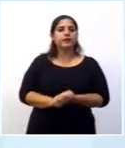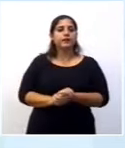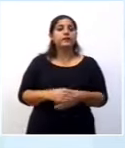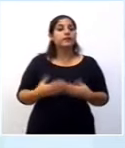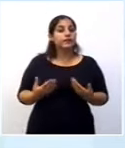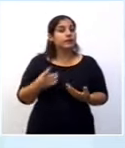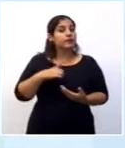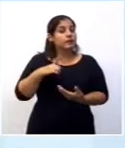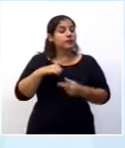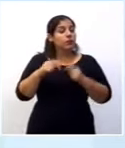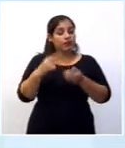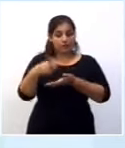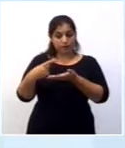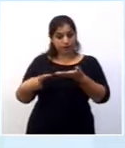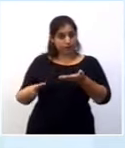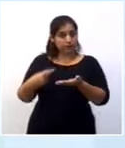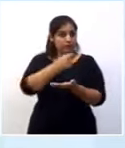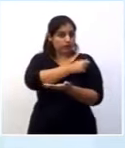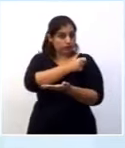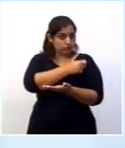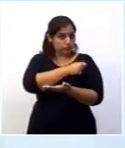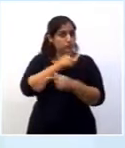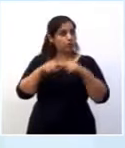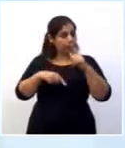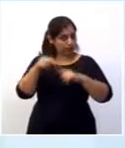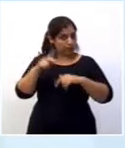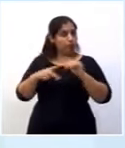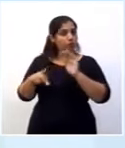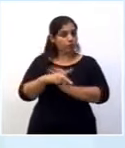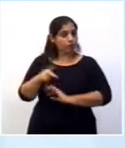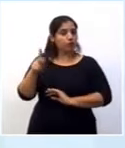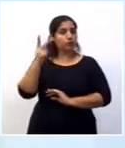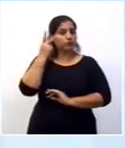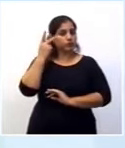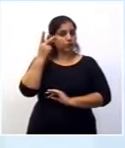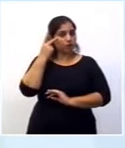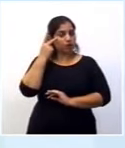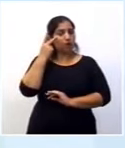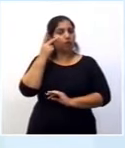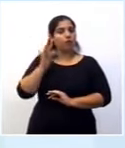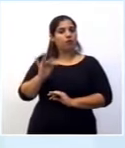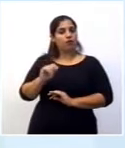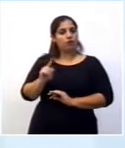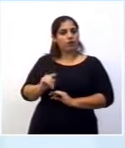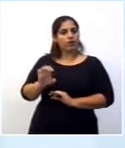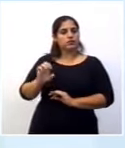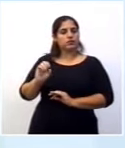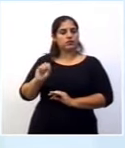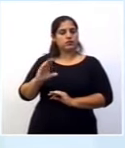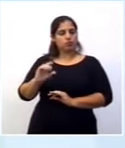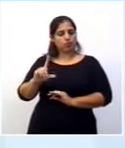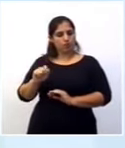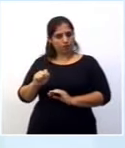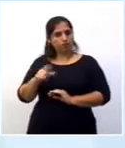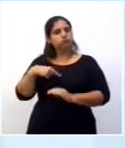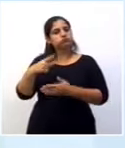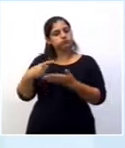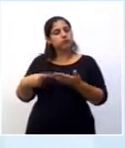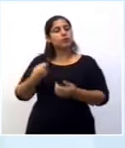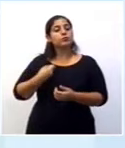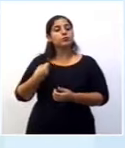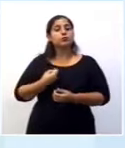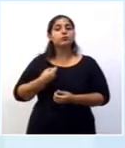Quem estiver aí com o caderno do aluno, que é o material do São Paulo Faz Escola, pode acompanhar a aula. Na